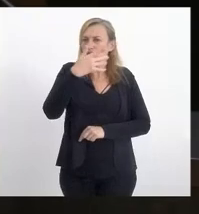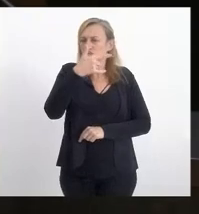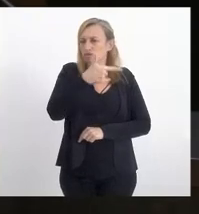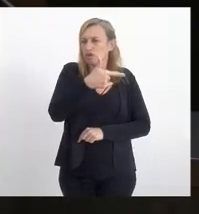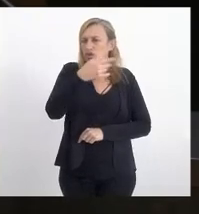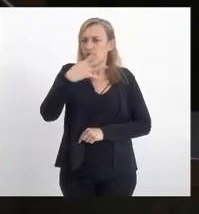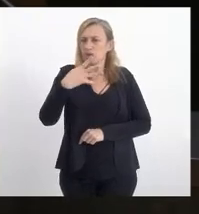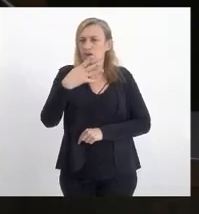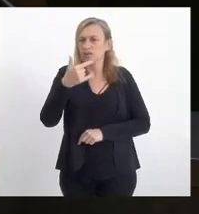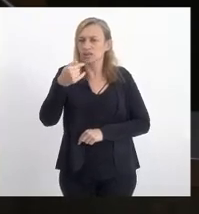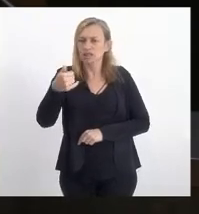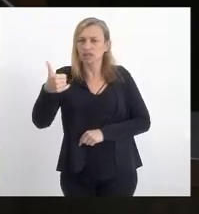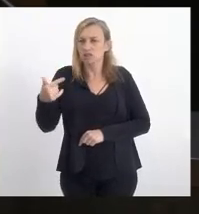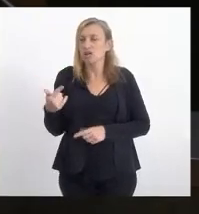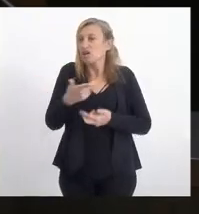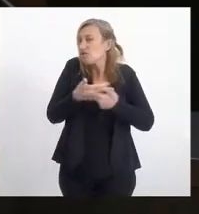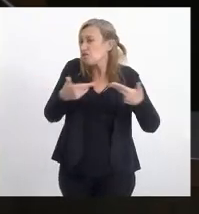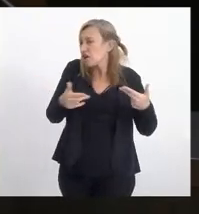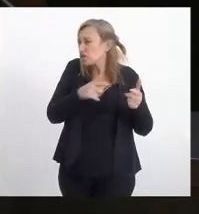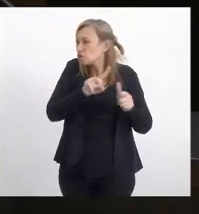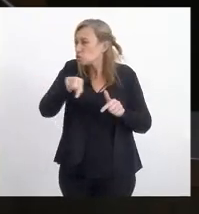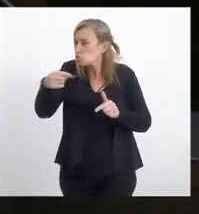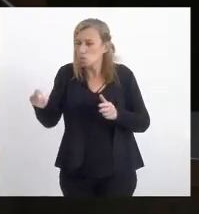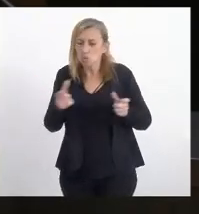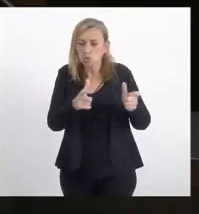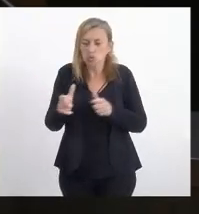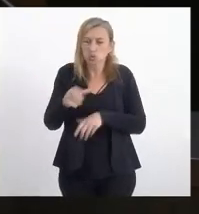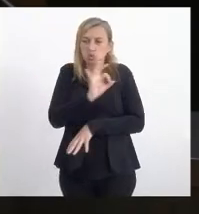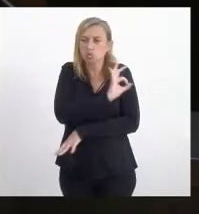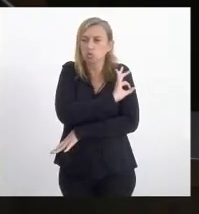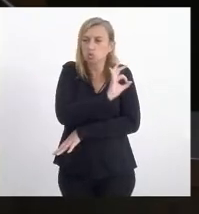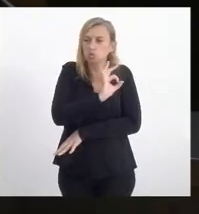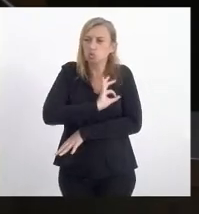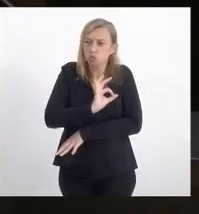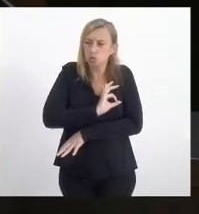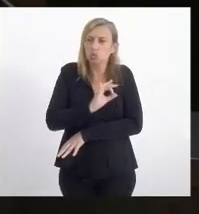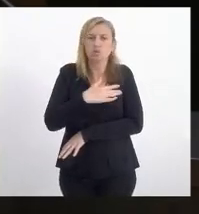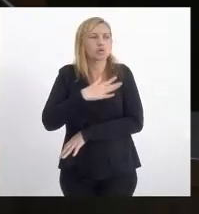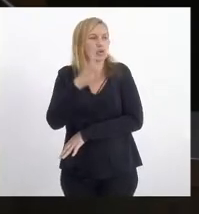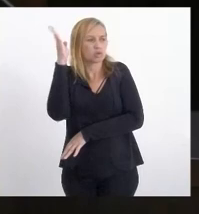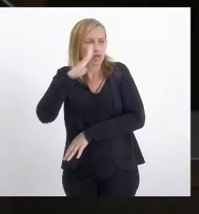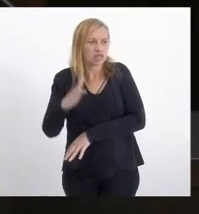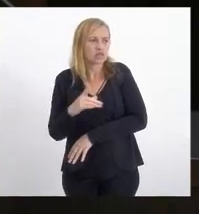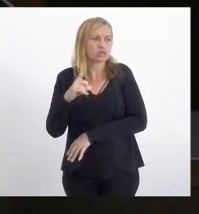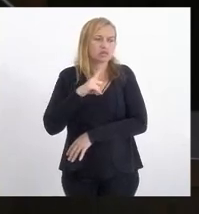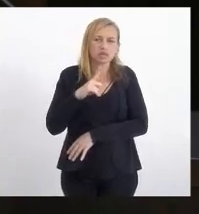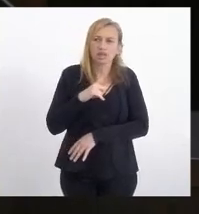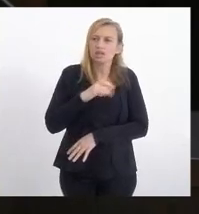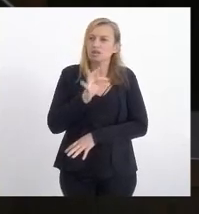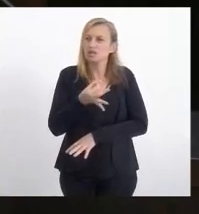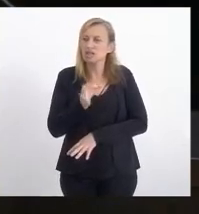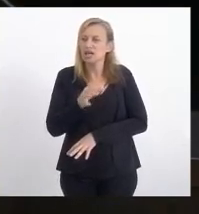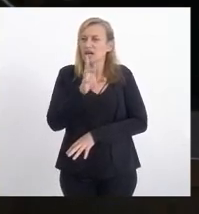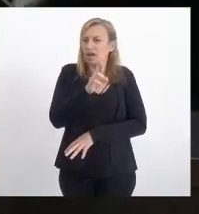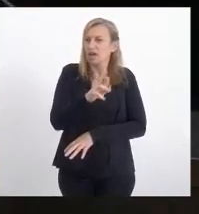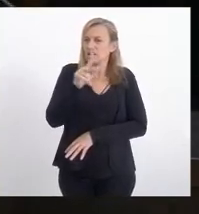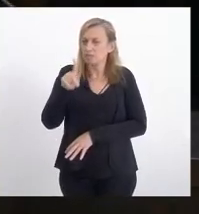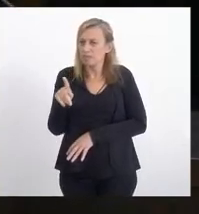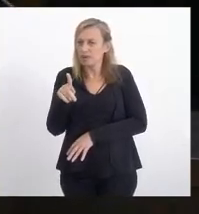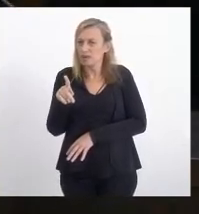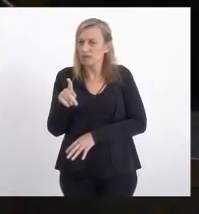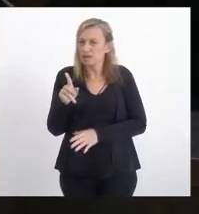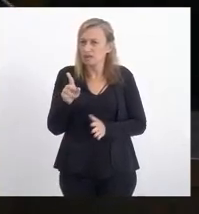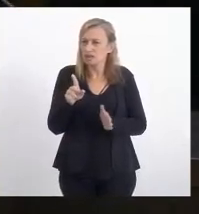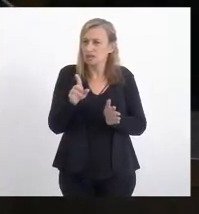é diversas outras polícias no Brasil tem existe uma ligação que as RP ficaram